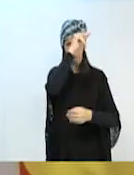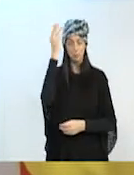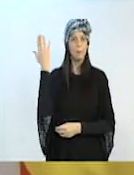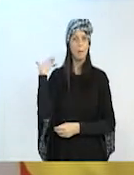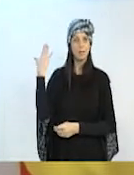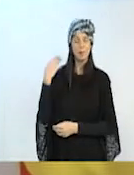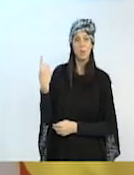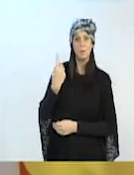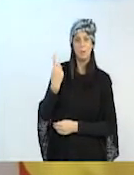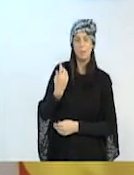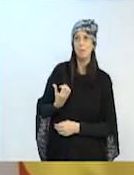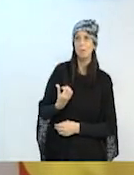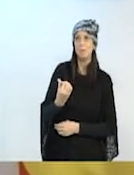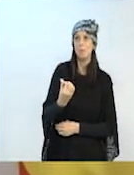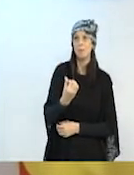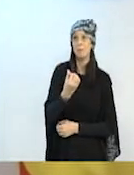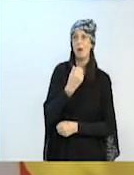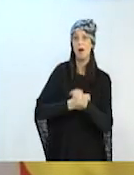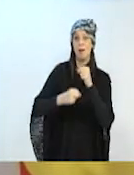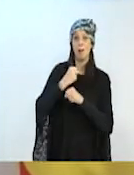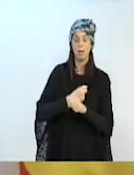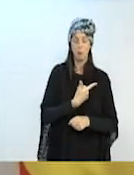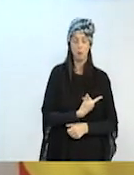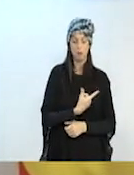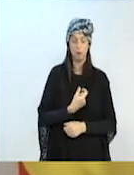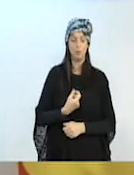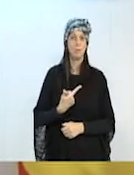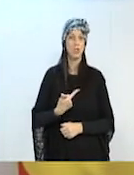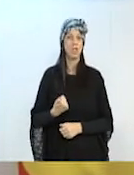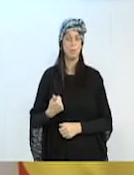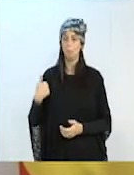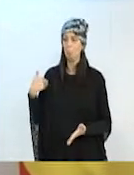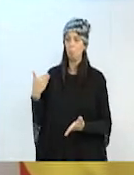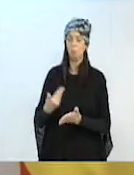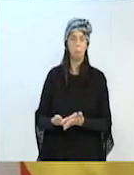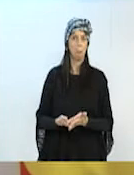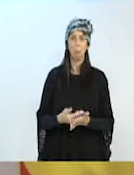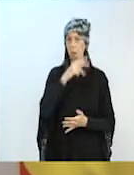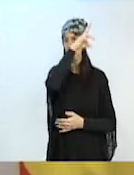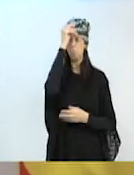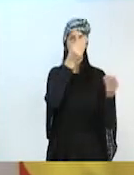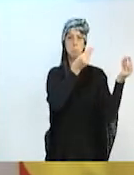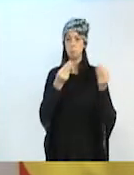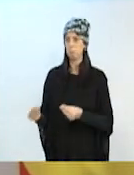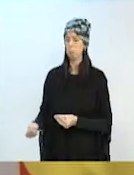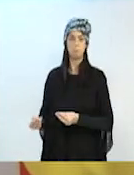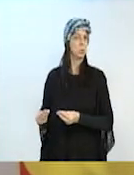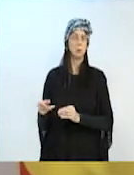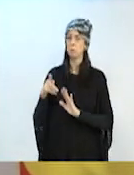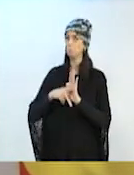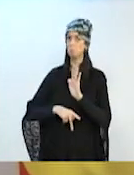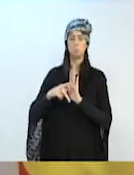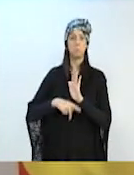semestre de 2021 e até hoje não veio ainda para o Legislativo.